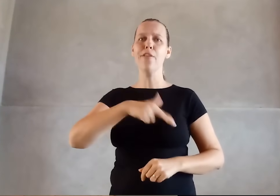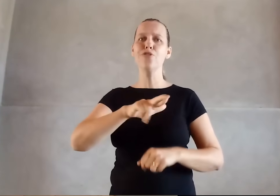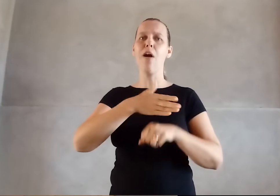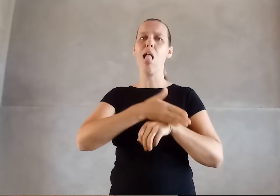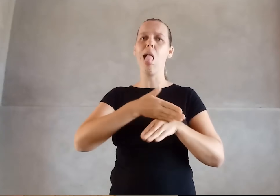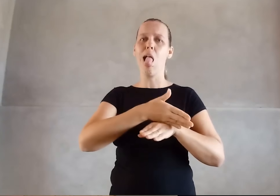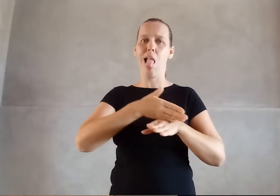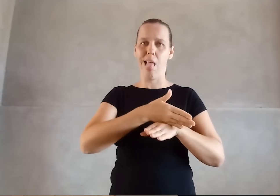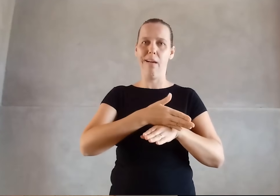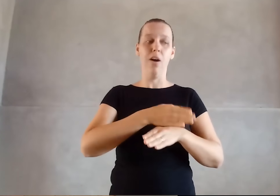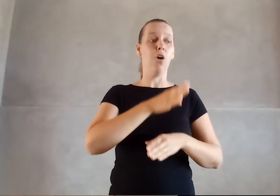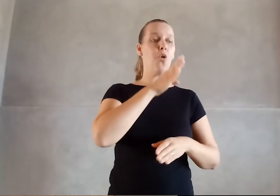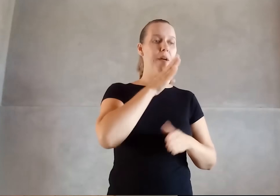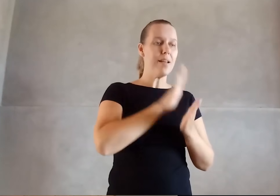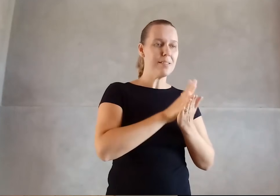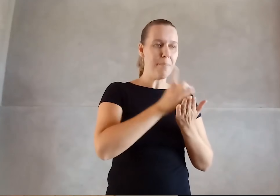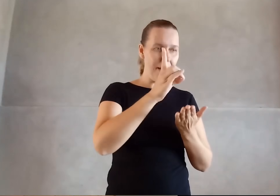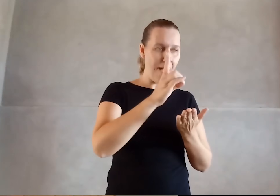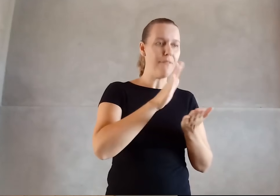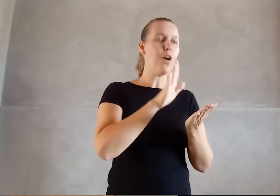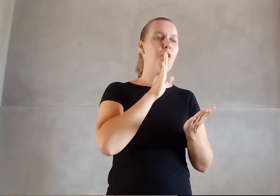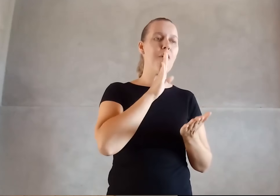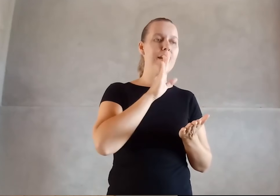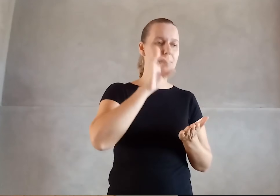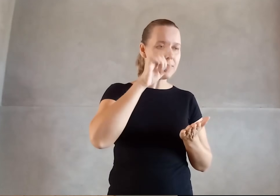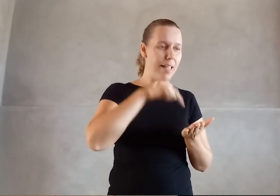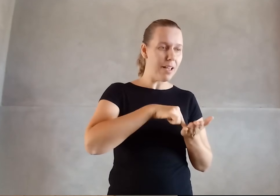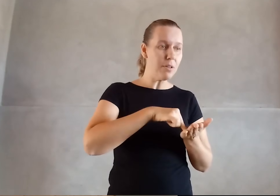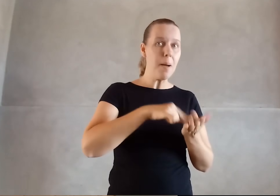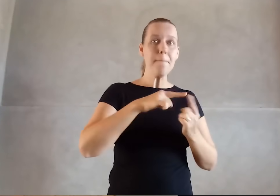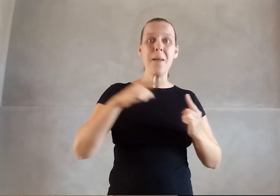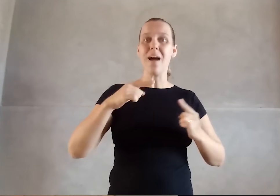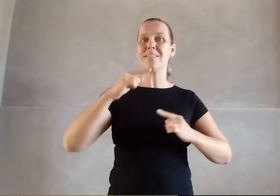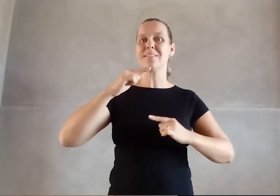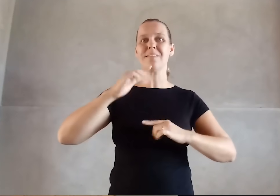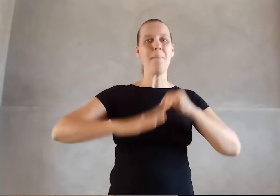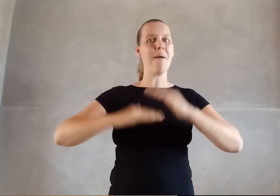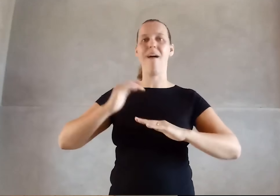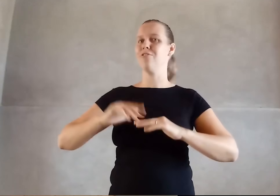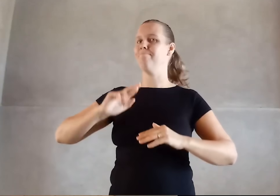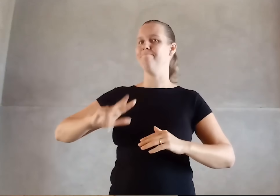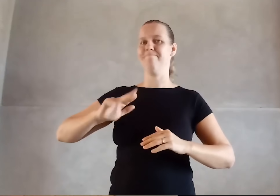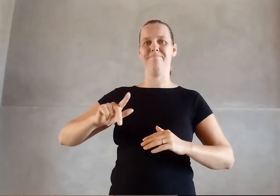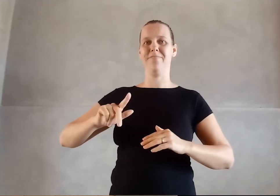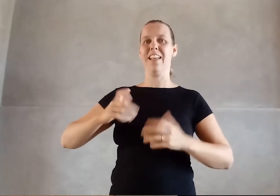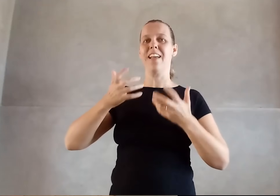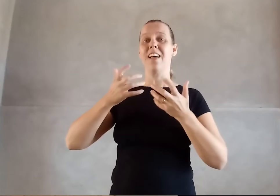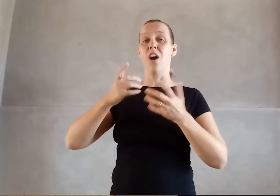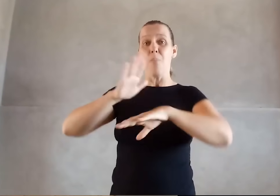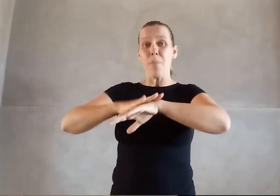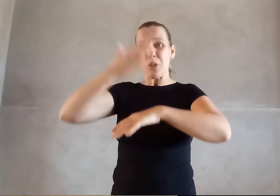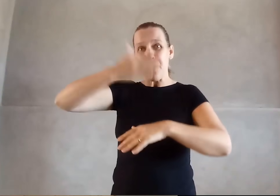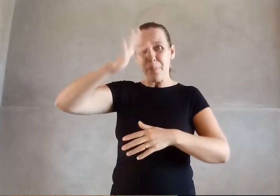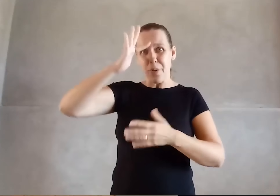podemos facilmente nos tornar religiosos, porque nós conhecemos a Deus através da sua palavra, mas podemos não obedecer a